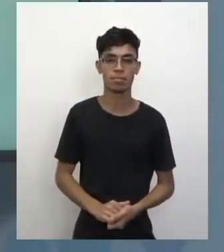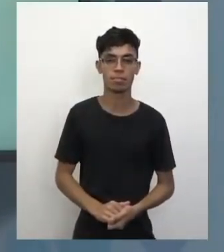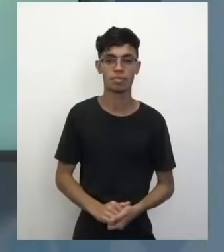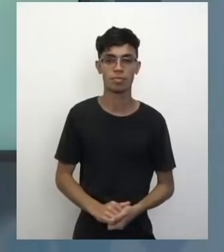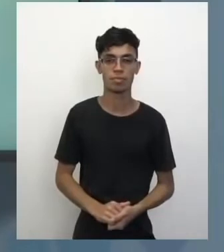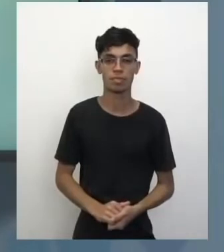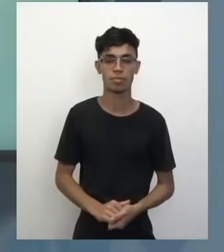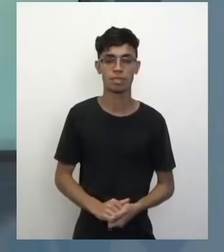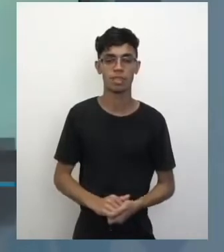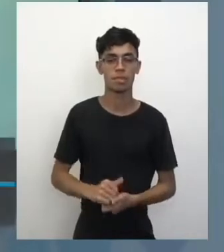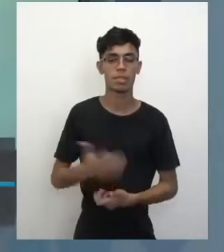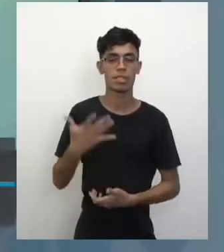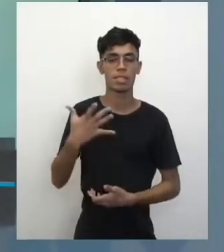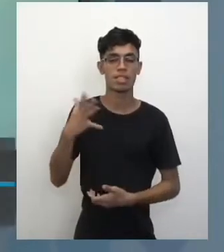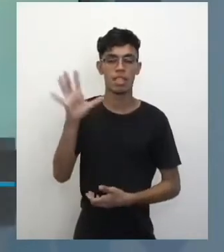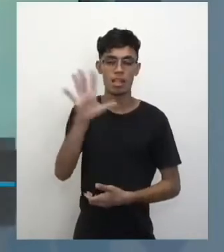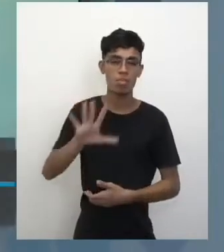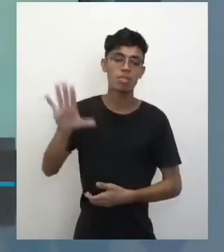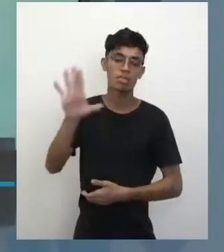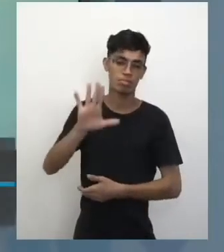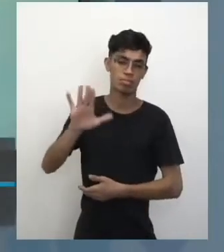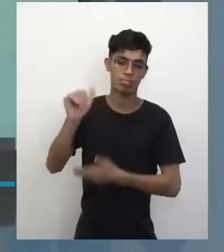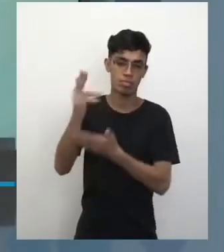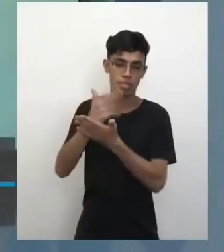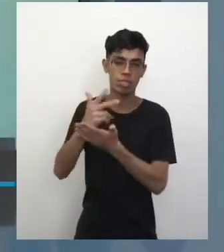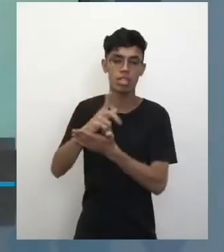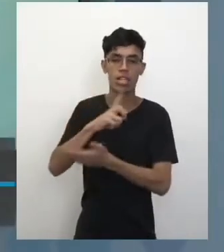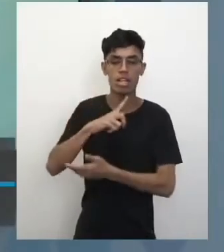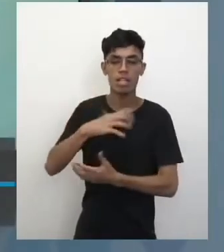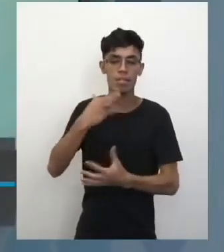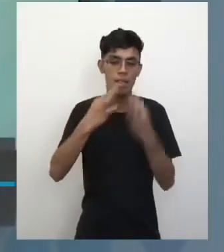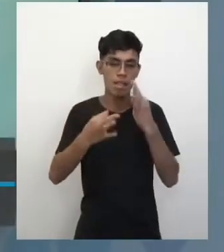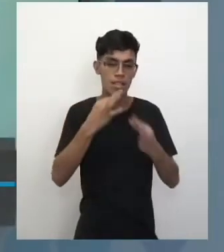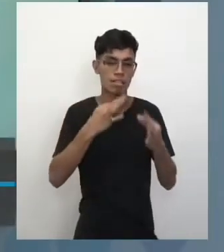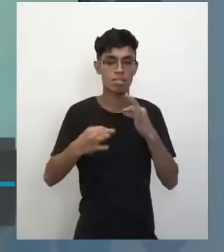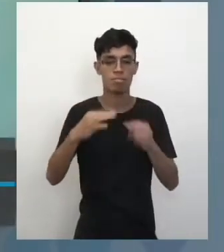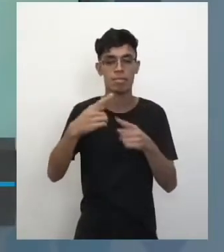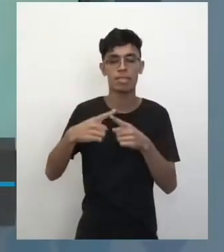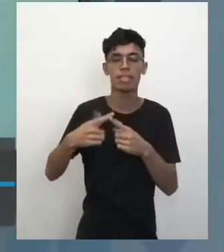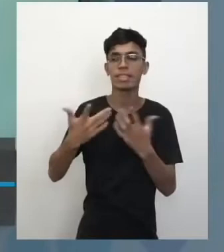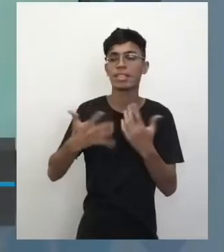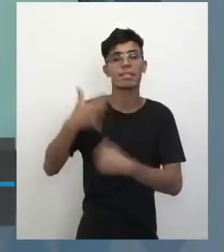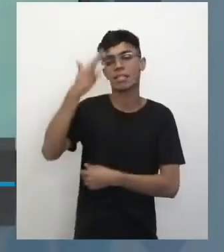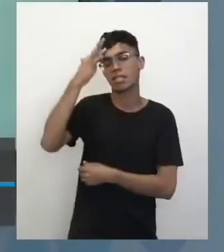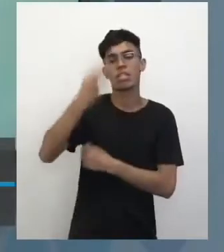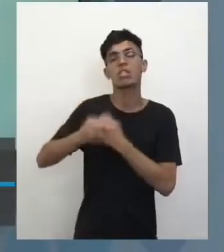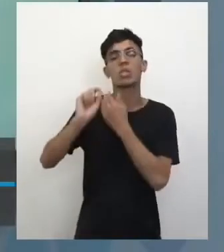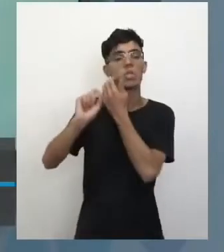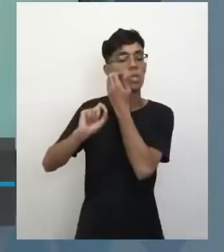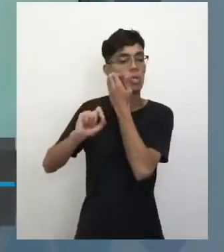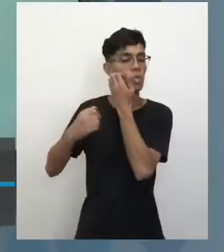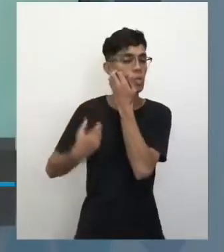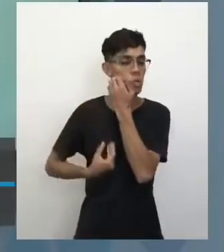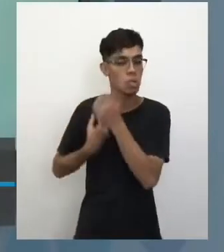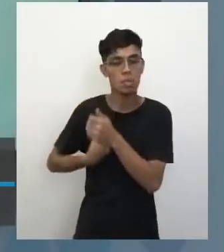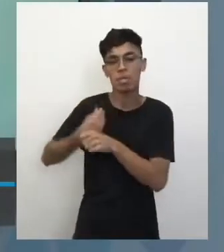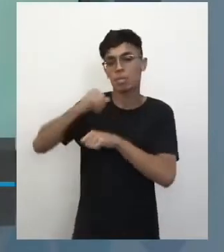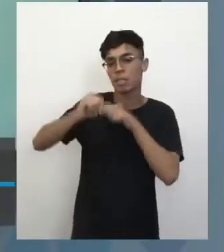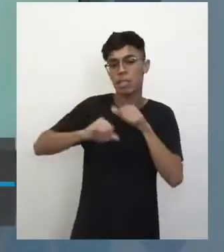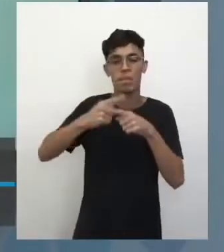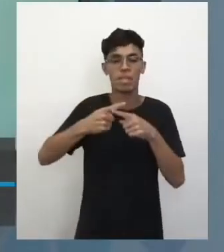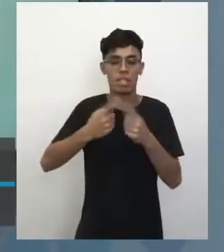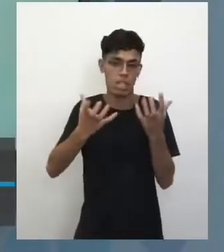de caricaturas, etc e tal, de piadinhas, porque dava a entender que o ser vivo ele mudava porque